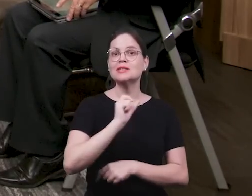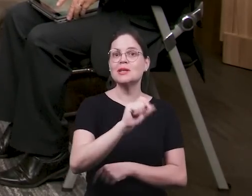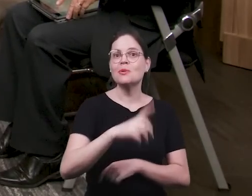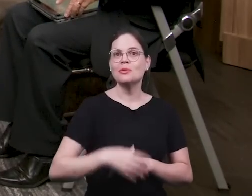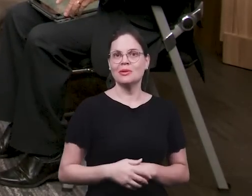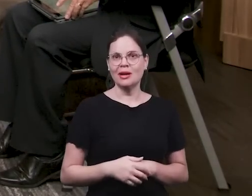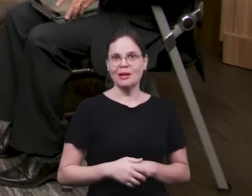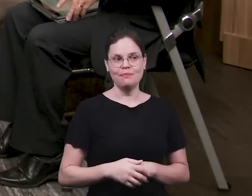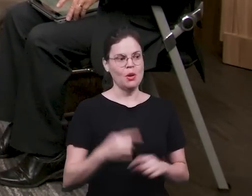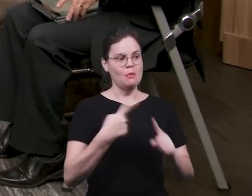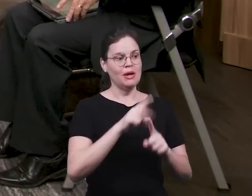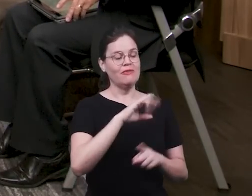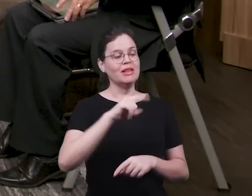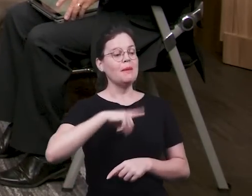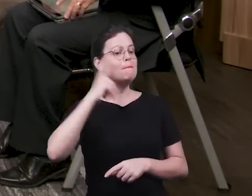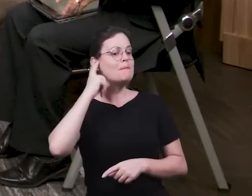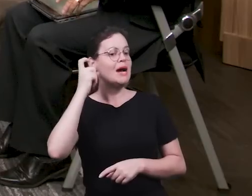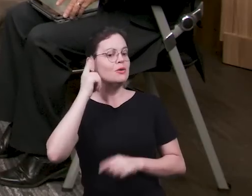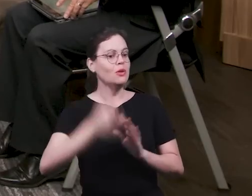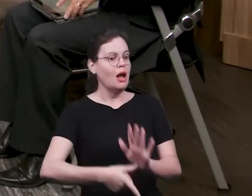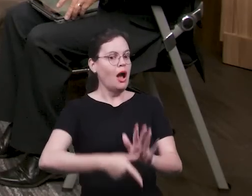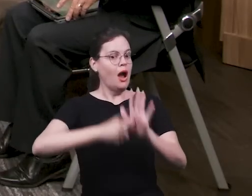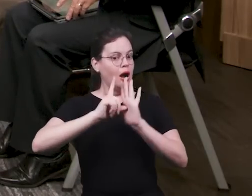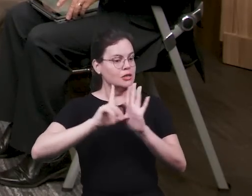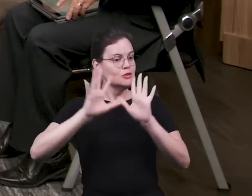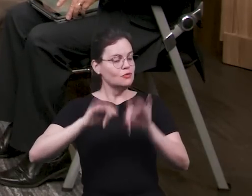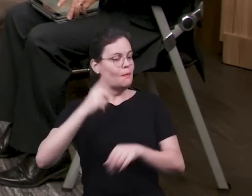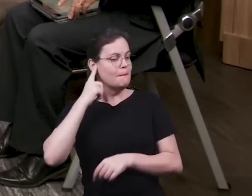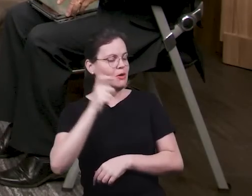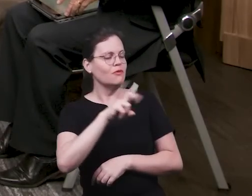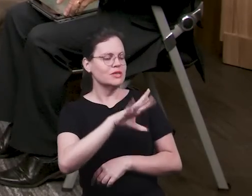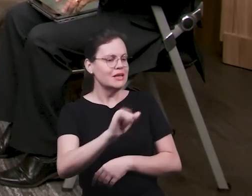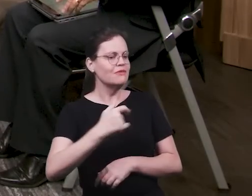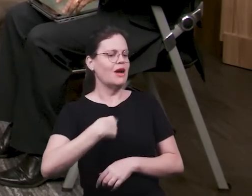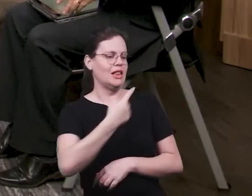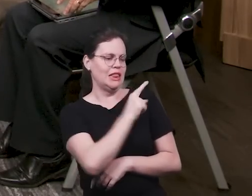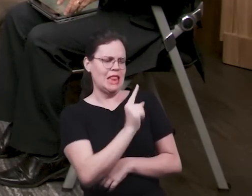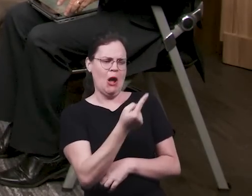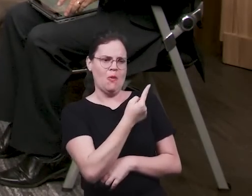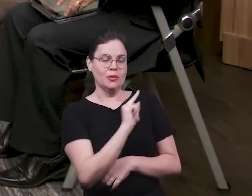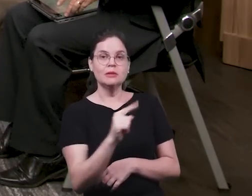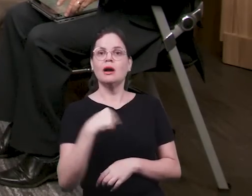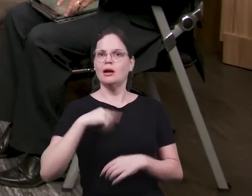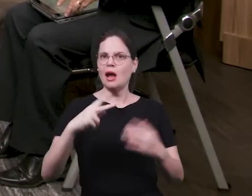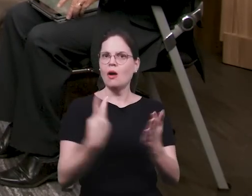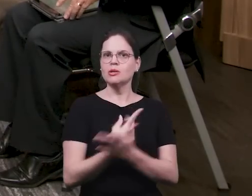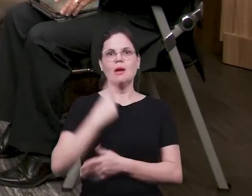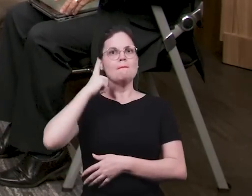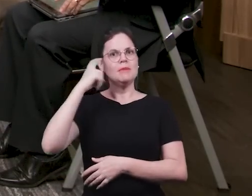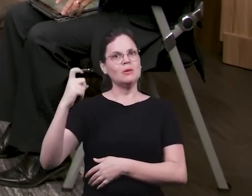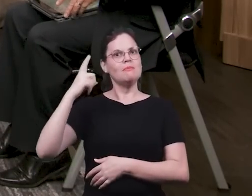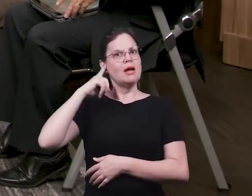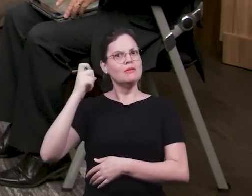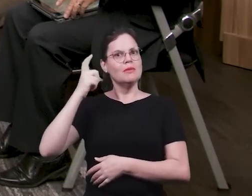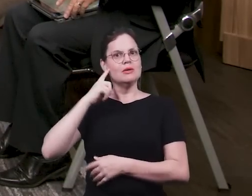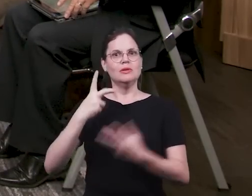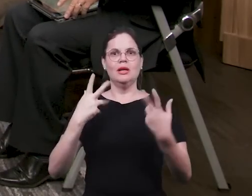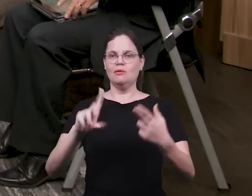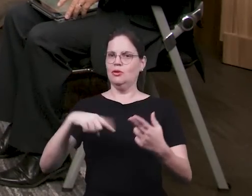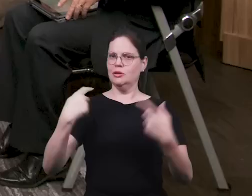né? Então, na ecologia bíblica você tem muita coisa interessante para você procurar. Você vai ver